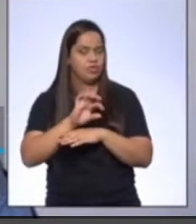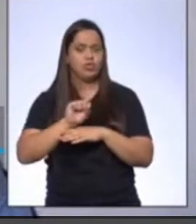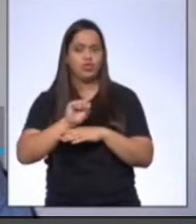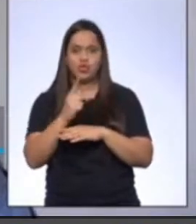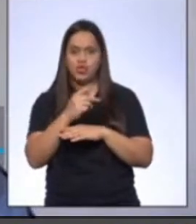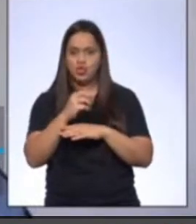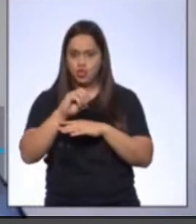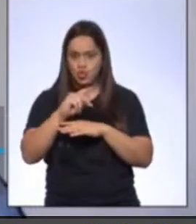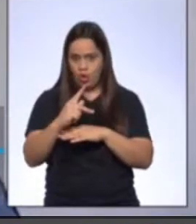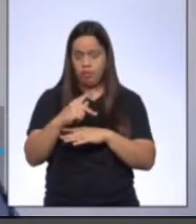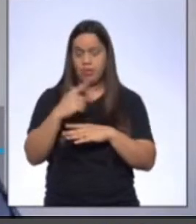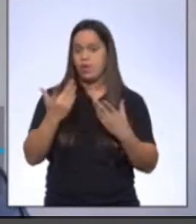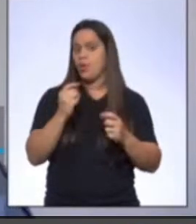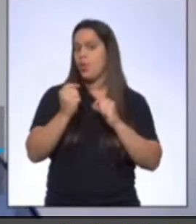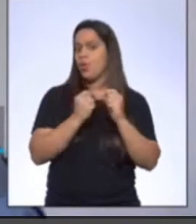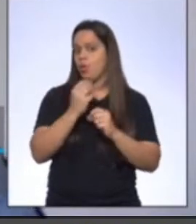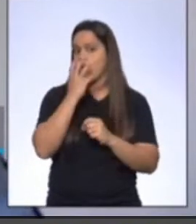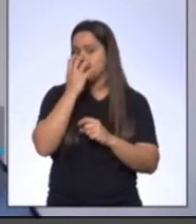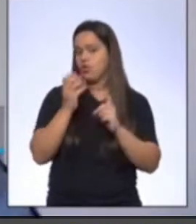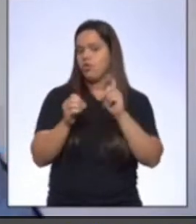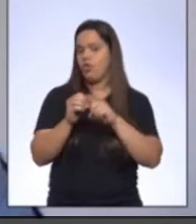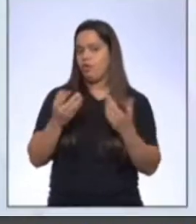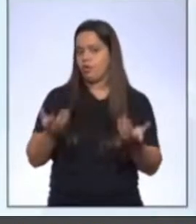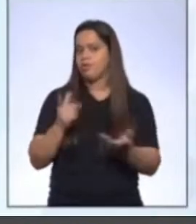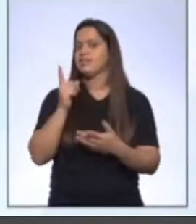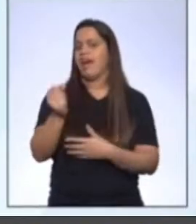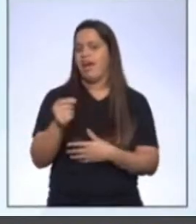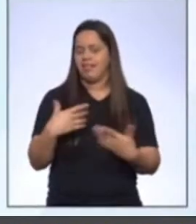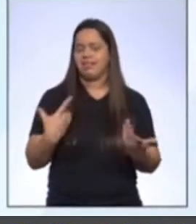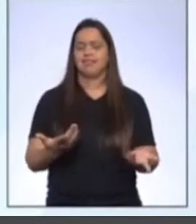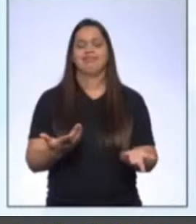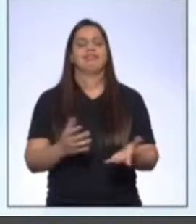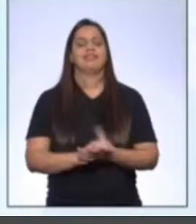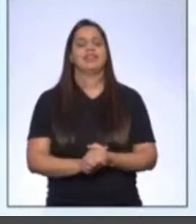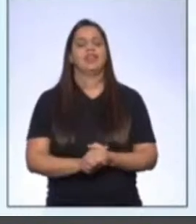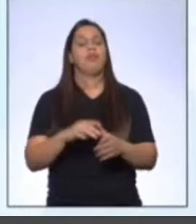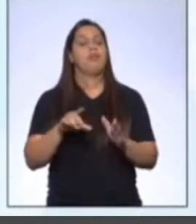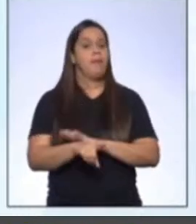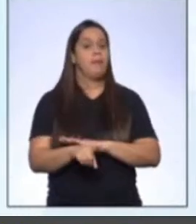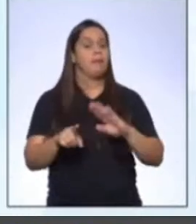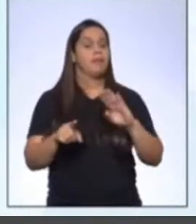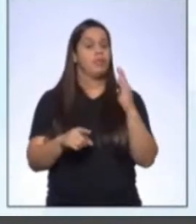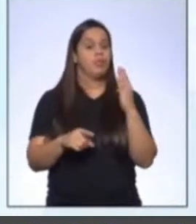essa questão? Nós temos aí na questão 4.